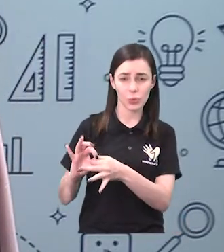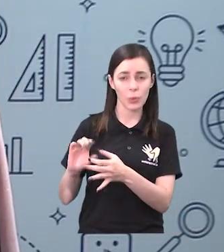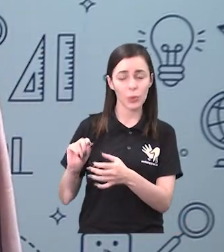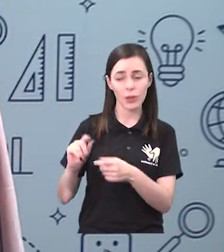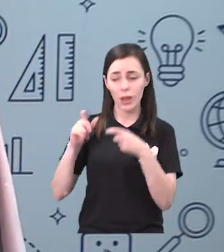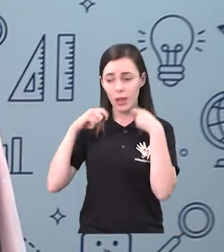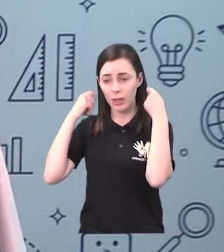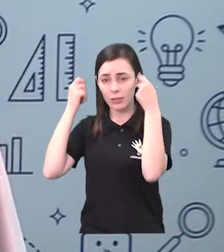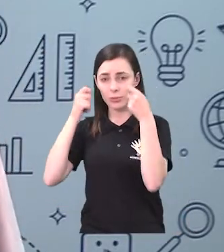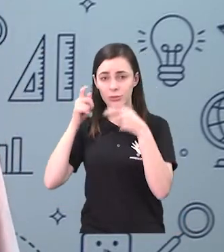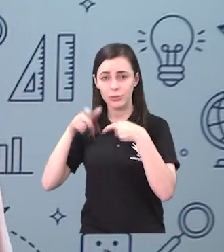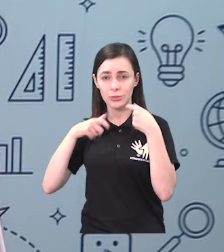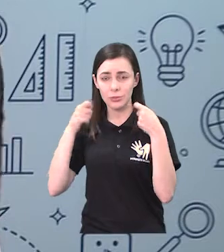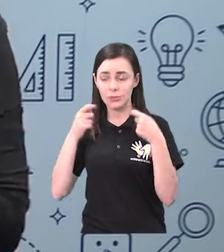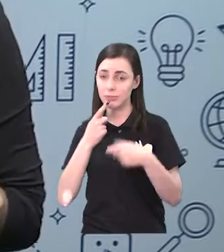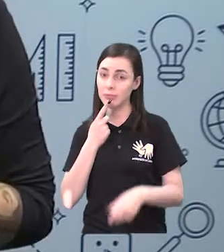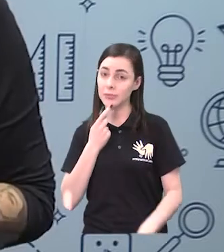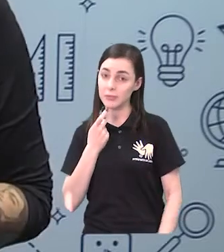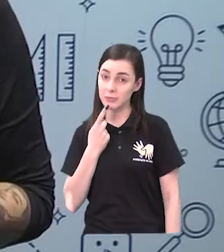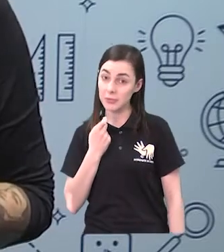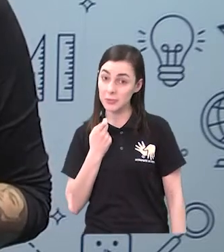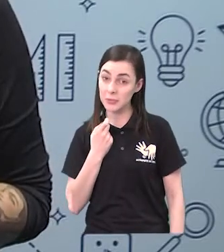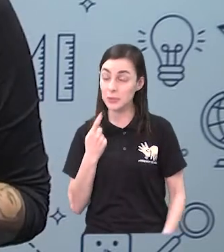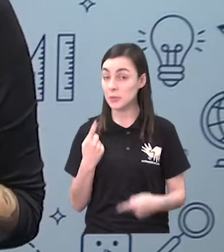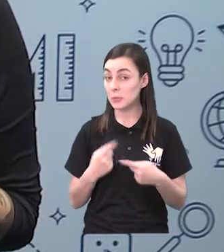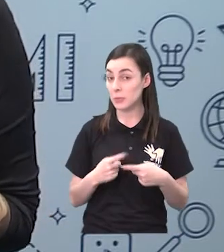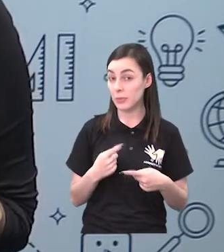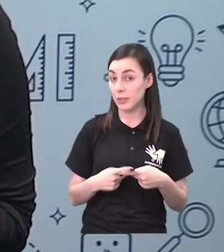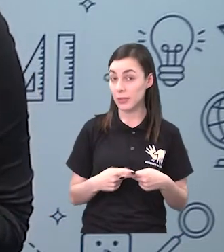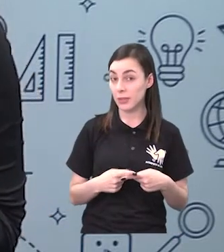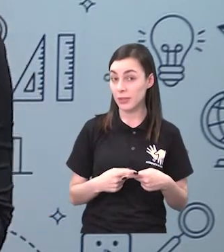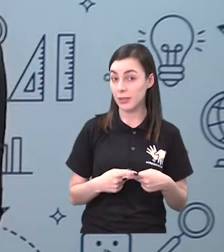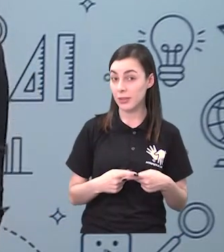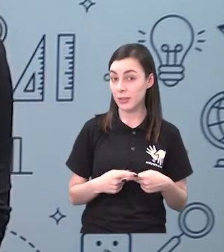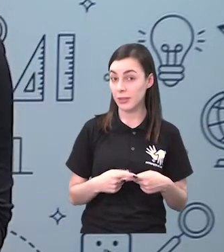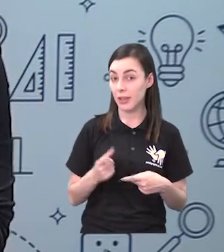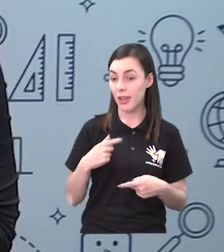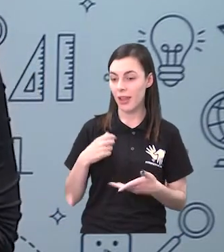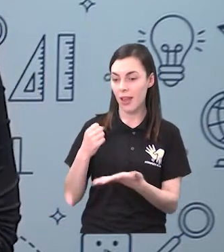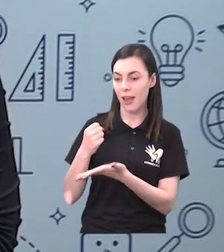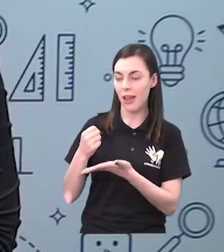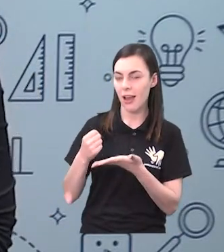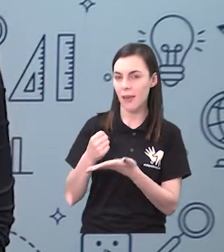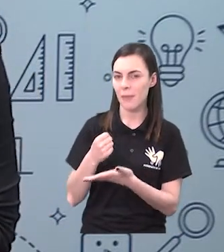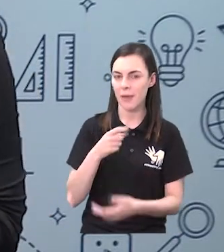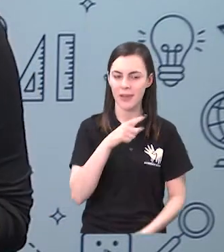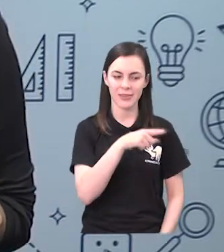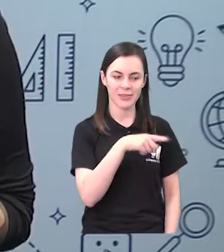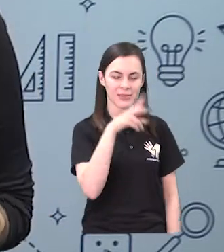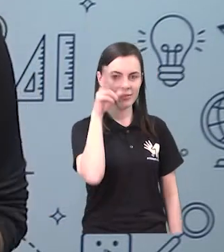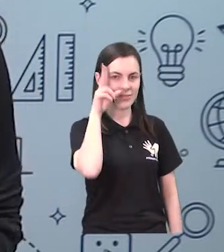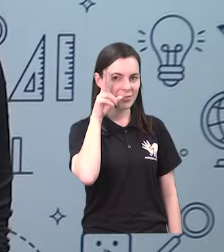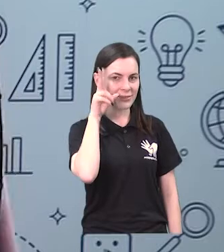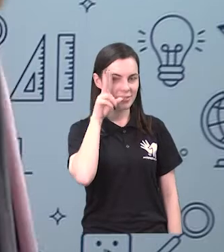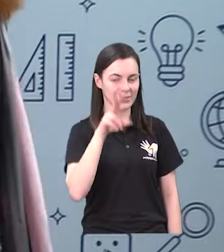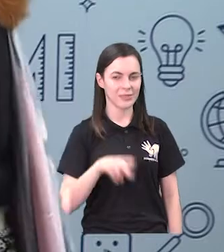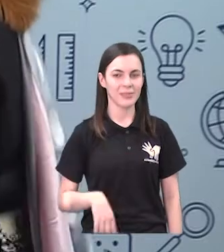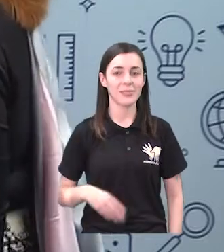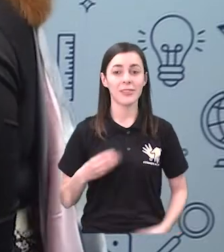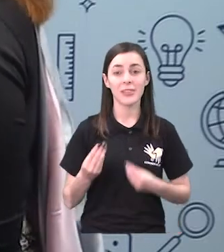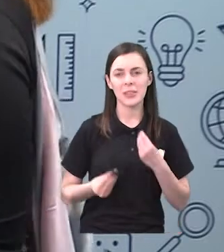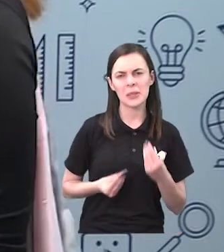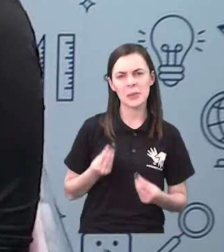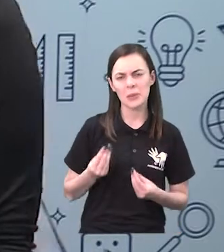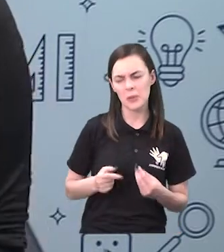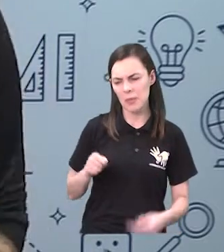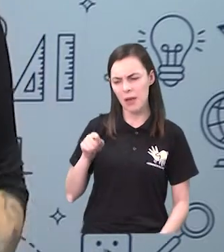com o texto da Chapeuzinho Vermelho porque é a história que serviu de base para aquela ali e como é que